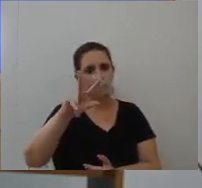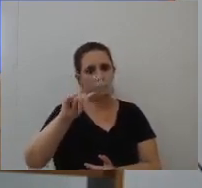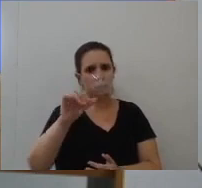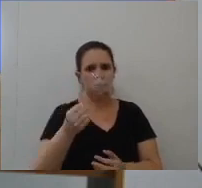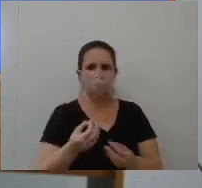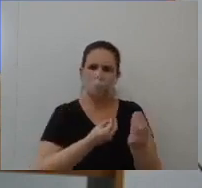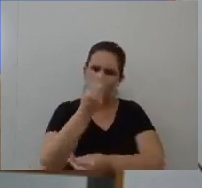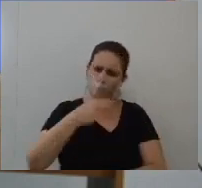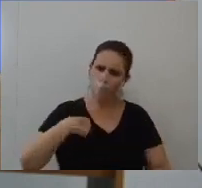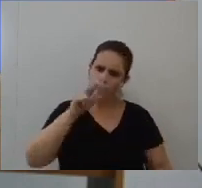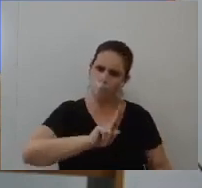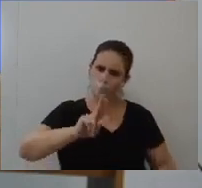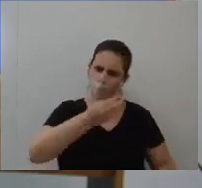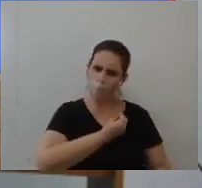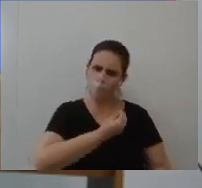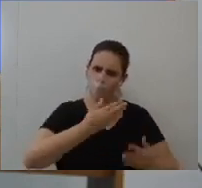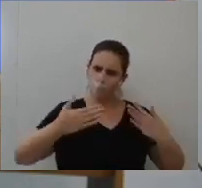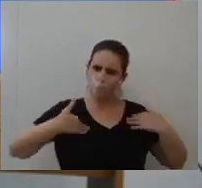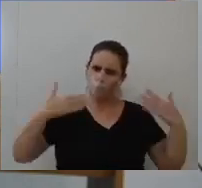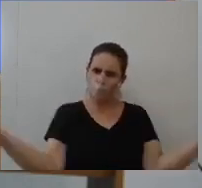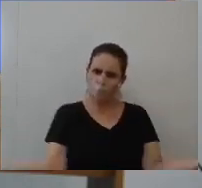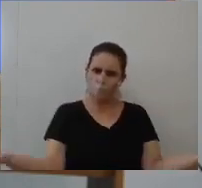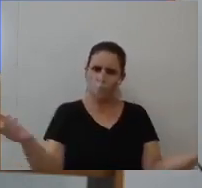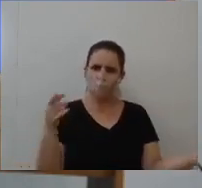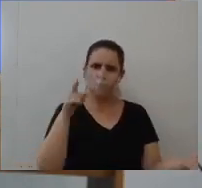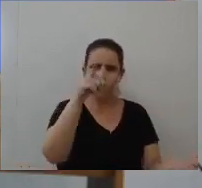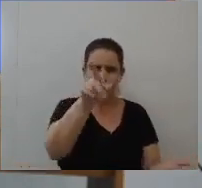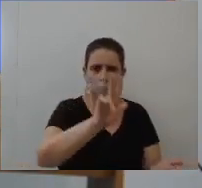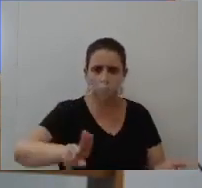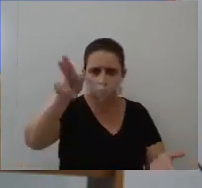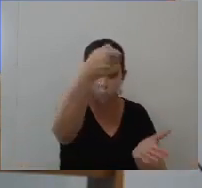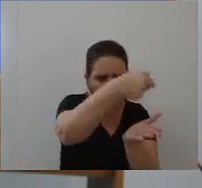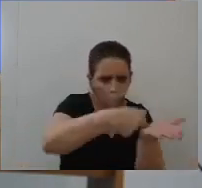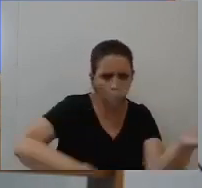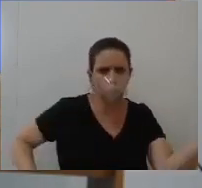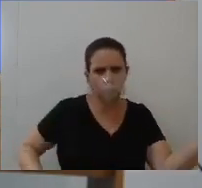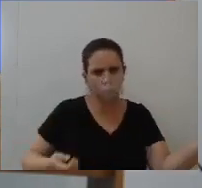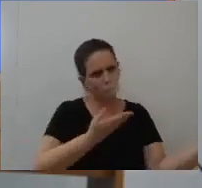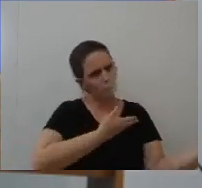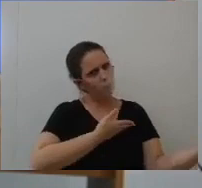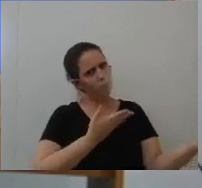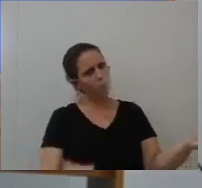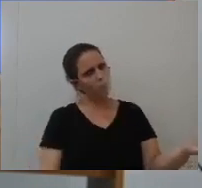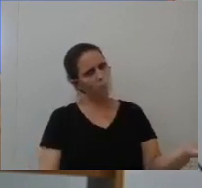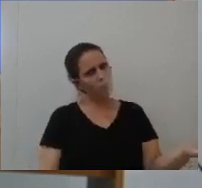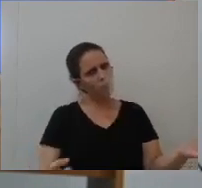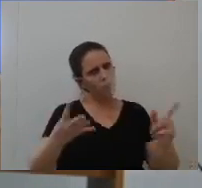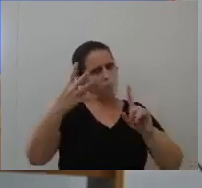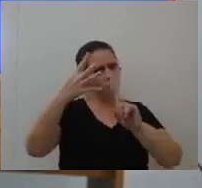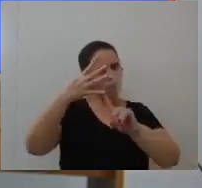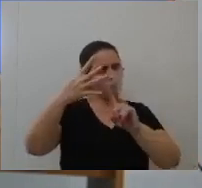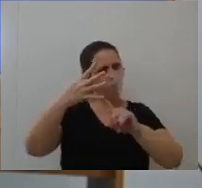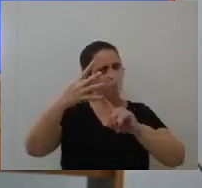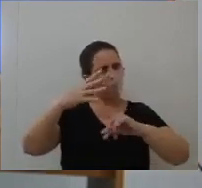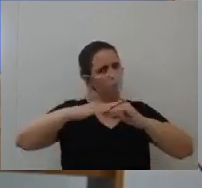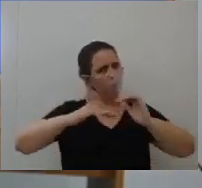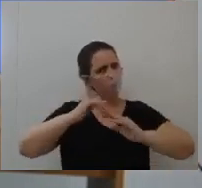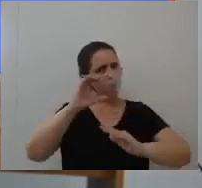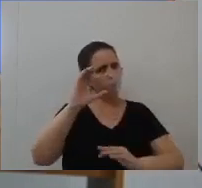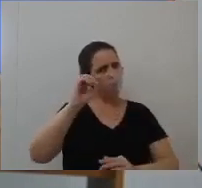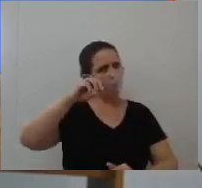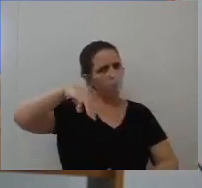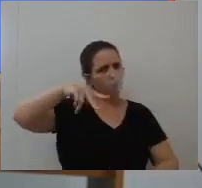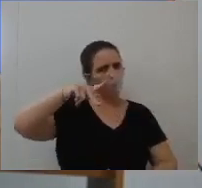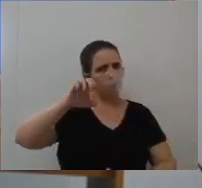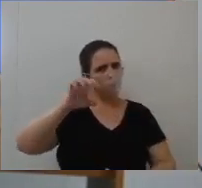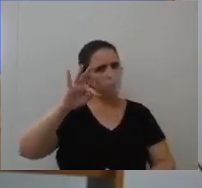Ô amigo, ô colega, você vai usar isso na sua redação, meu amigo. É a quarta competência da